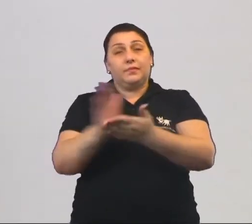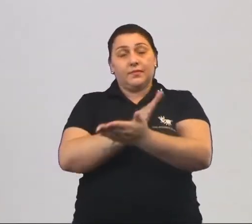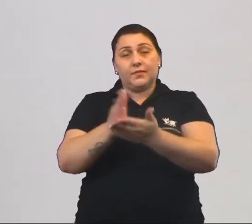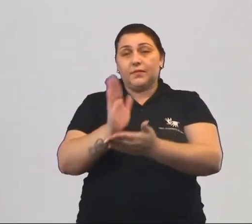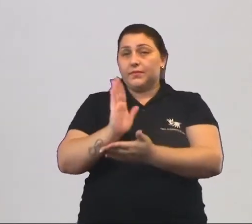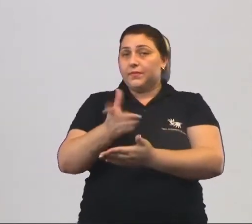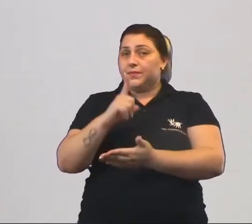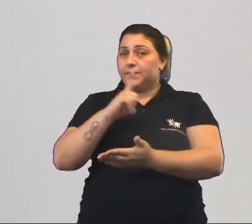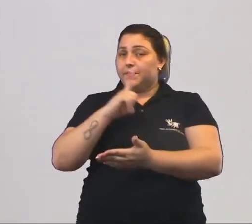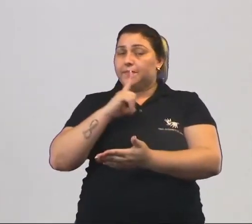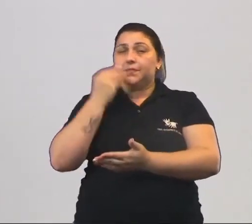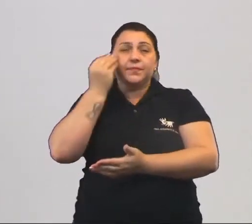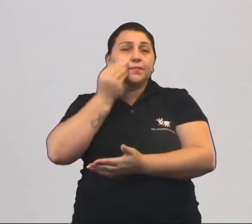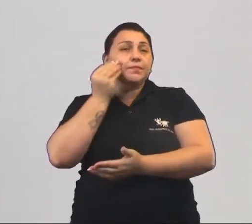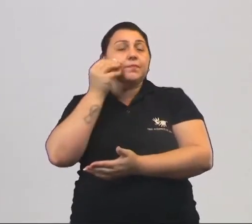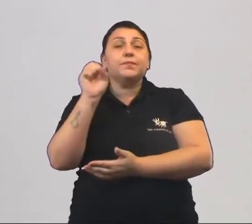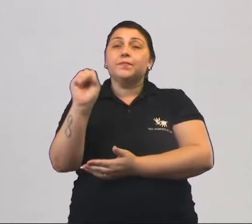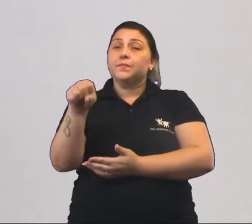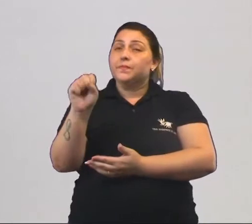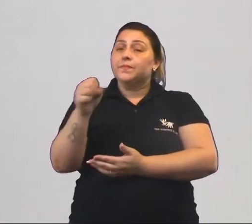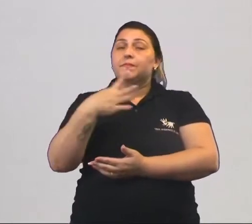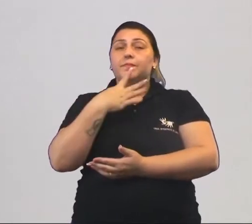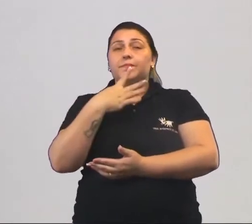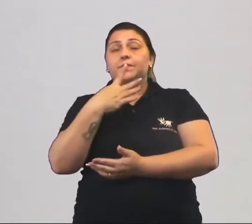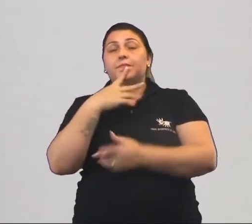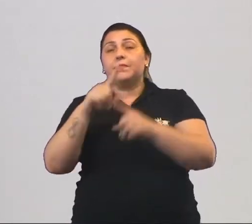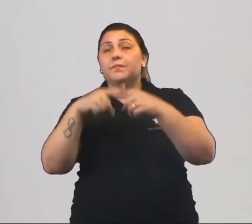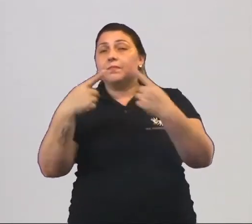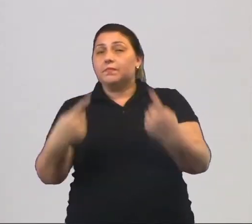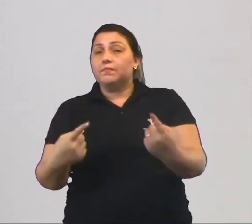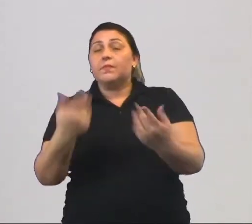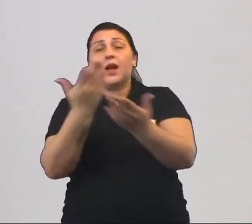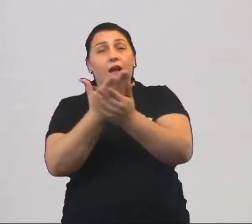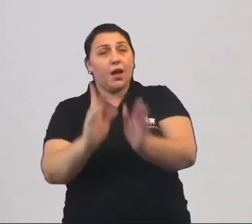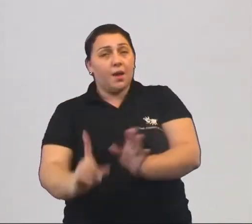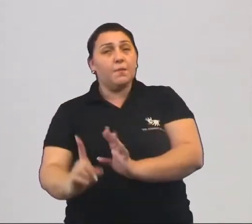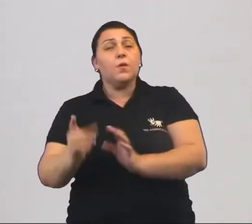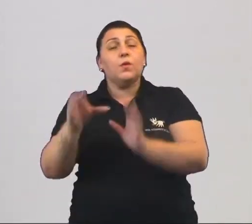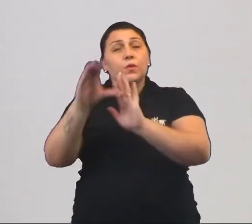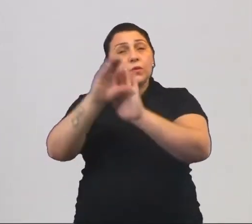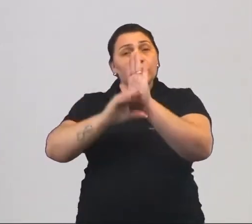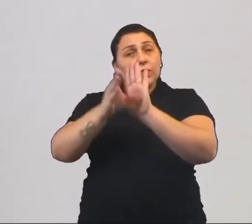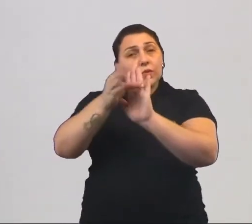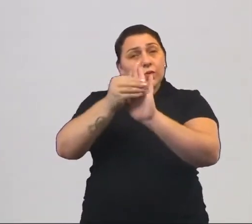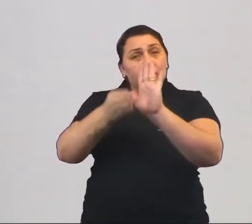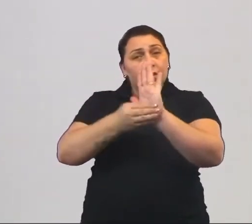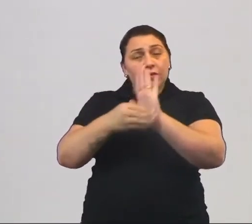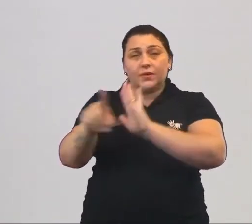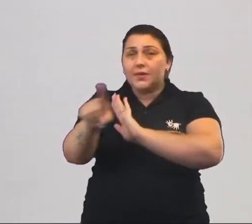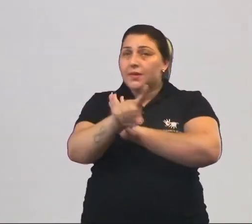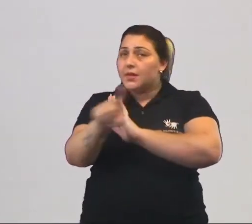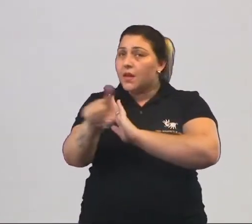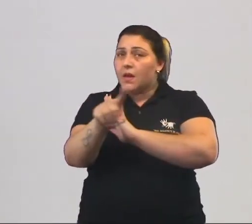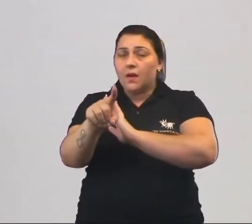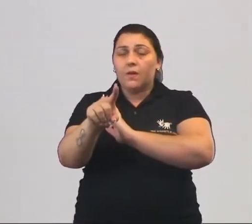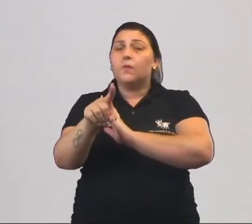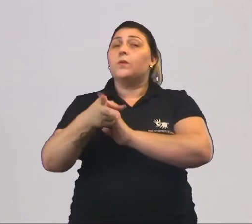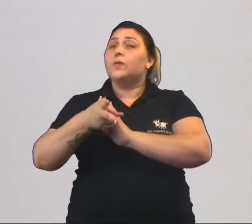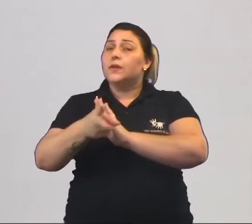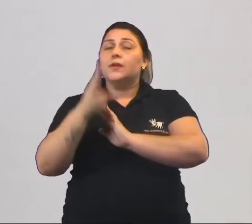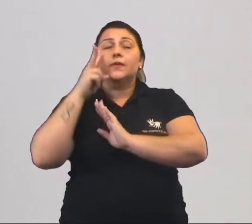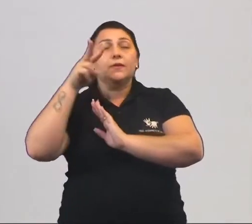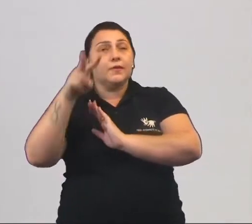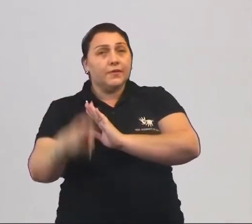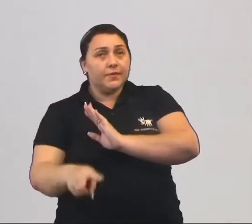alguns já tenham tido a experiência, sim, em conhecer. Mas será que acabou aqui o nosso conteúdo? Não, não acabou. Nós